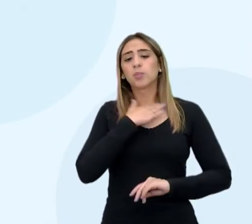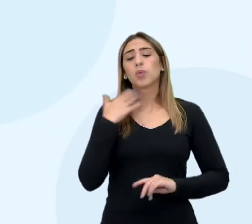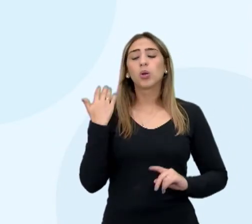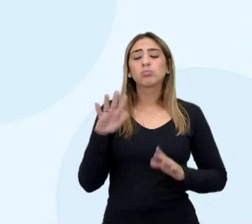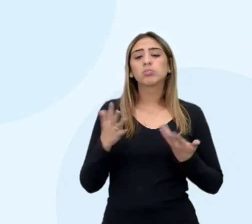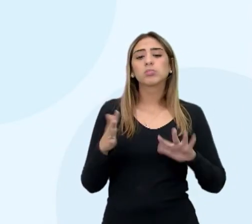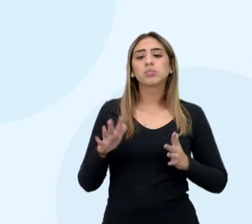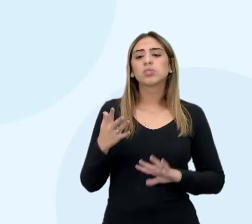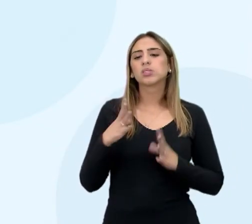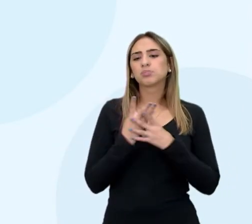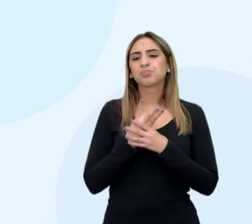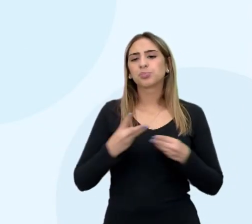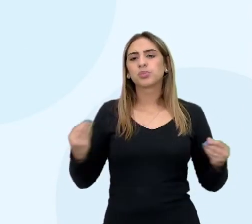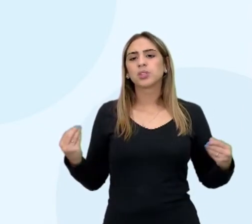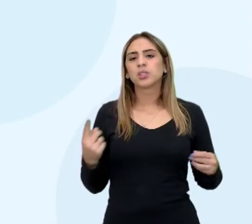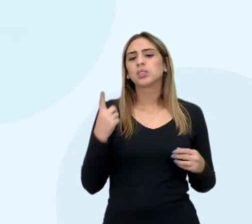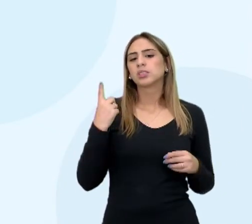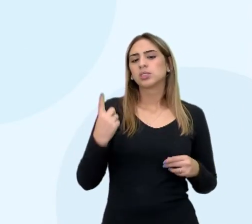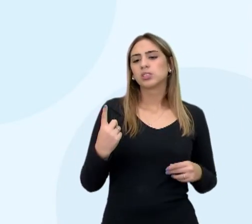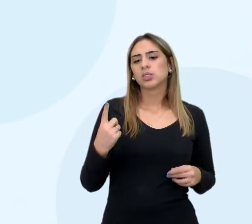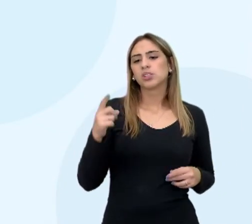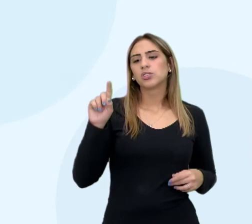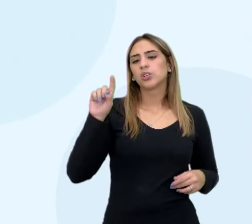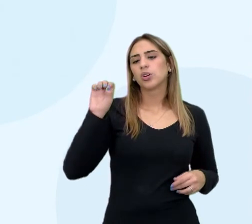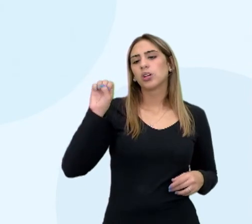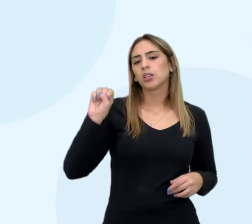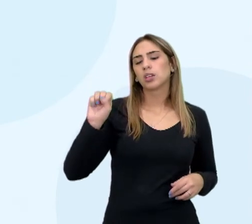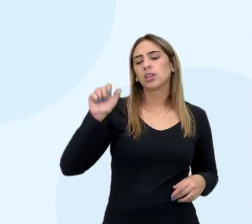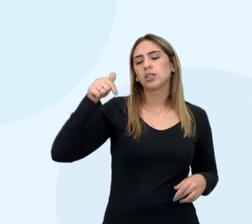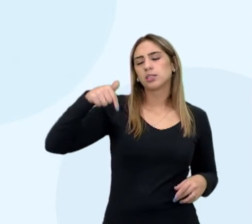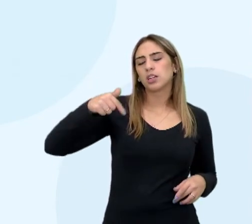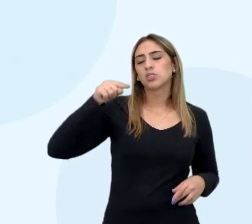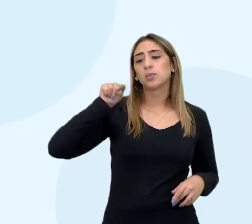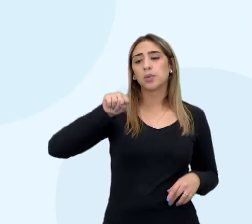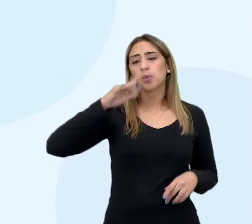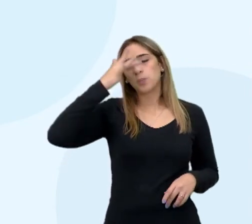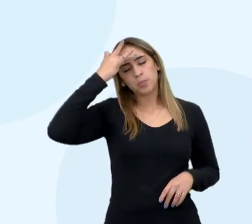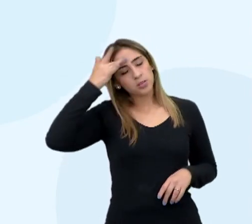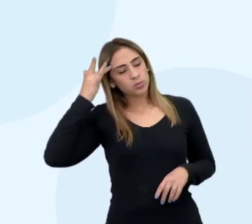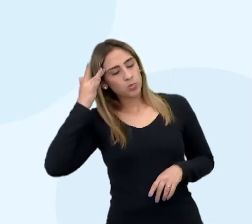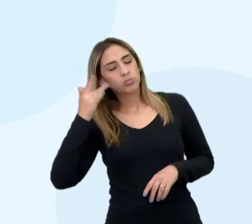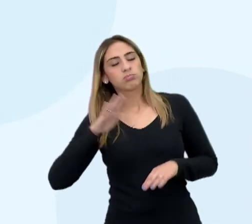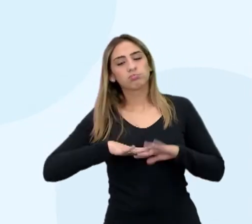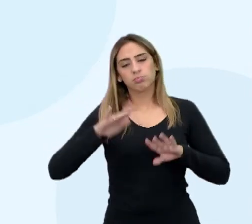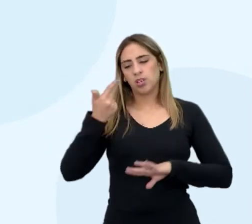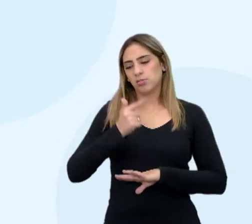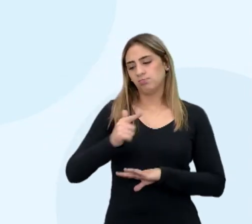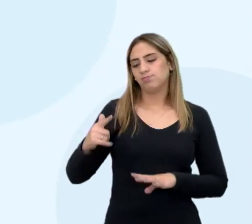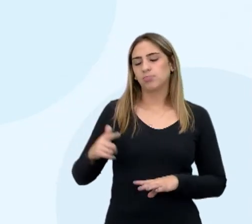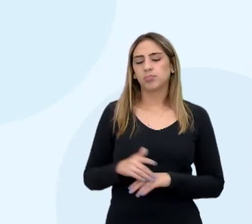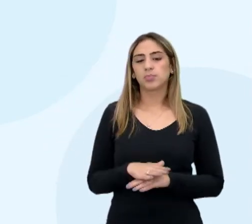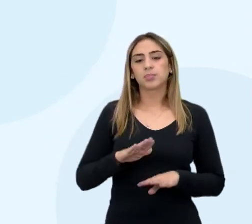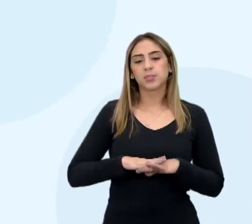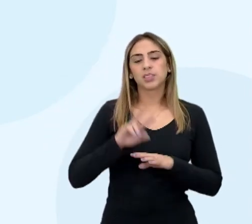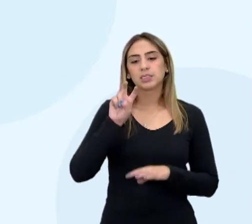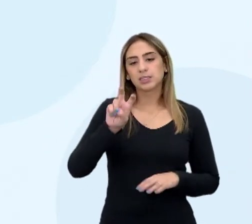desaparecimento aí de cerca de 87 mil pessoas e mais aí, né? Entre elas mais